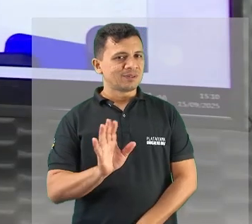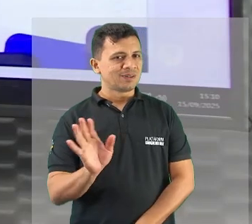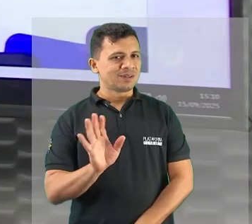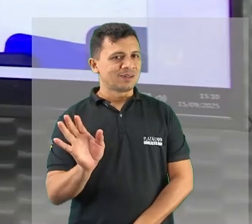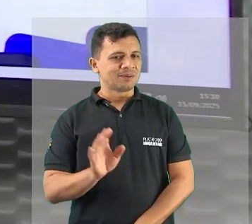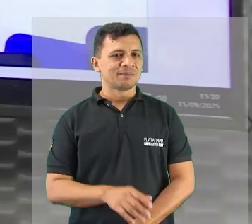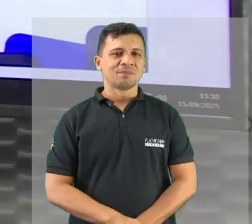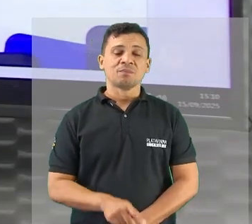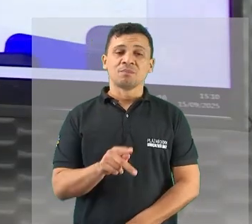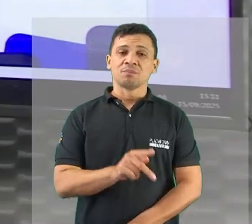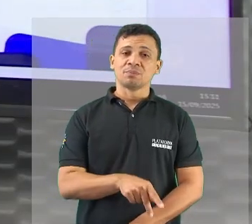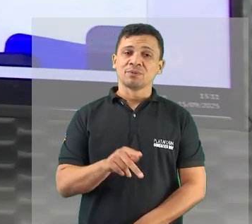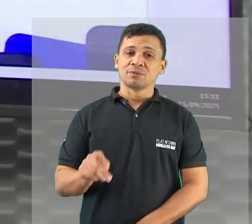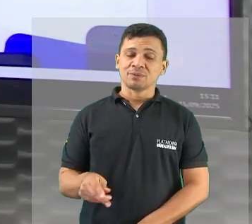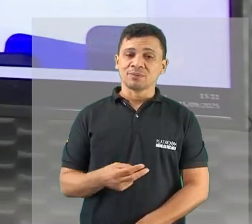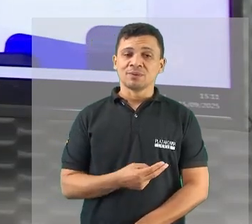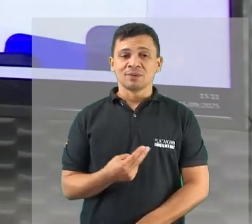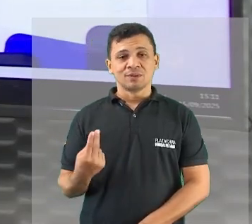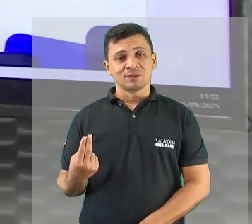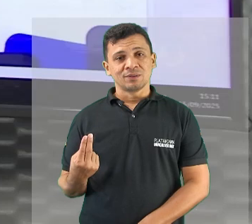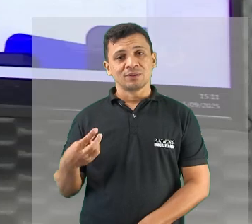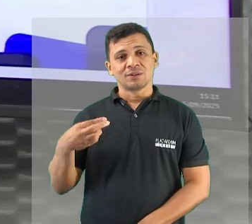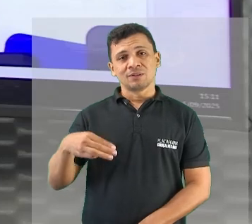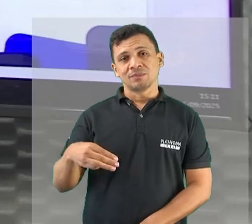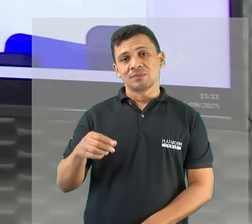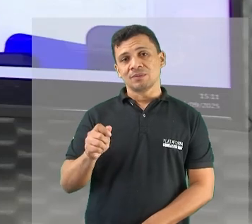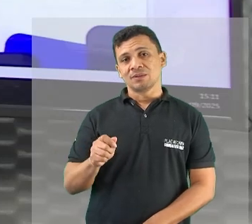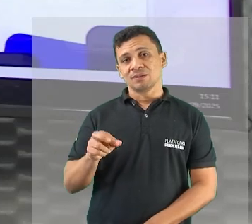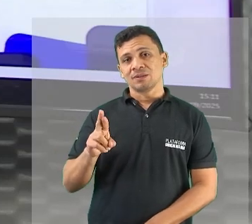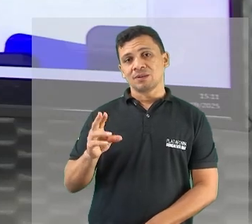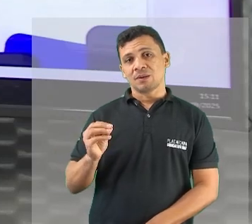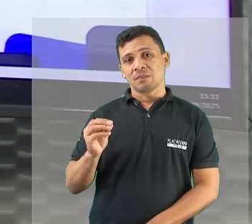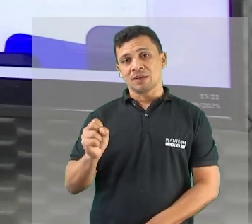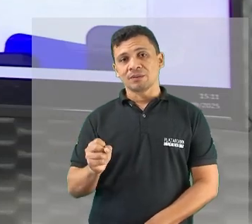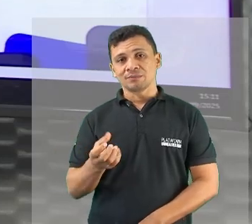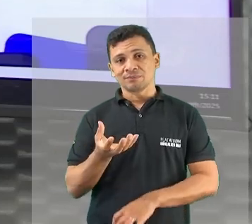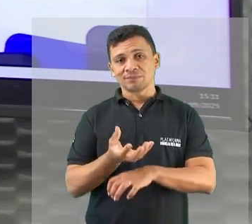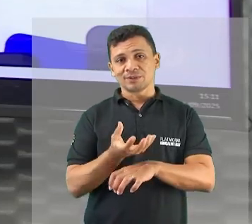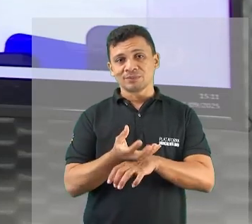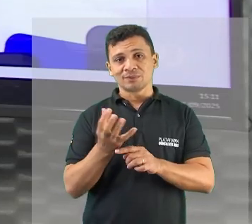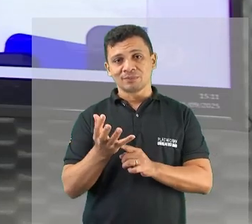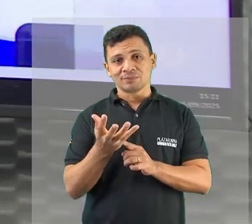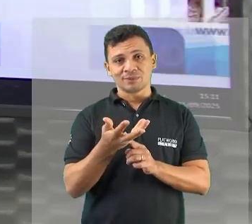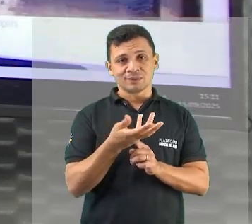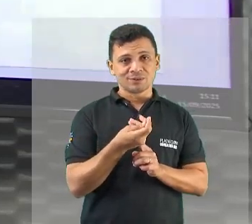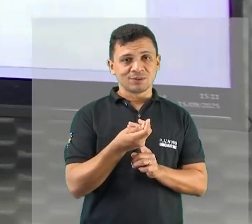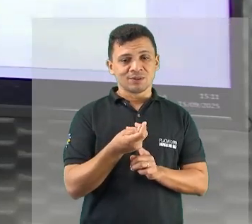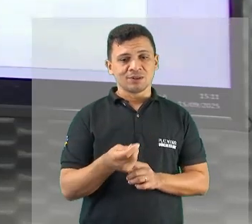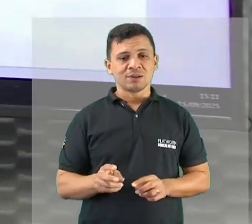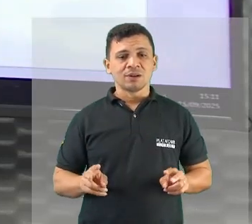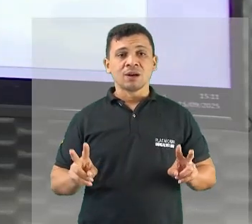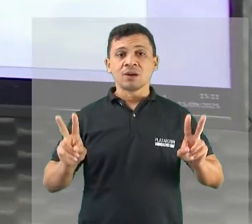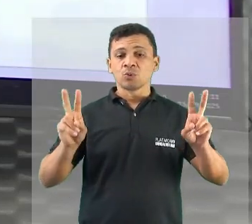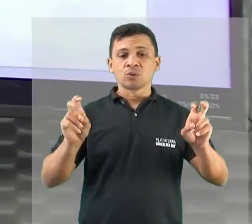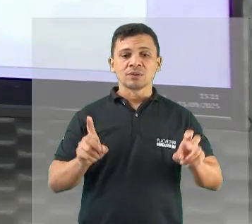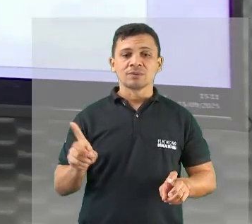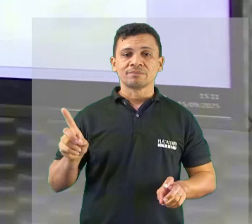Olá, gente. Professor Marcos Domingos, professor de arte. A gente continua com nossas aulas aqui e nosso conteúdo de hoje é